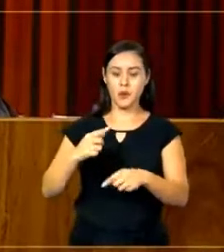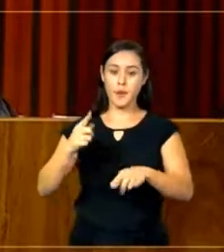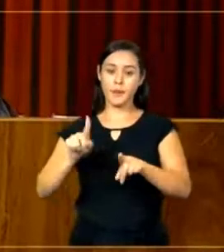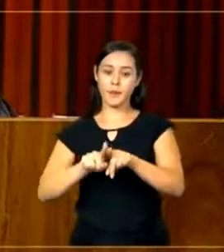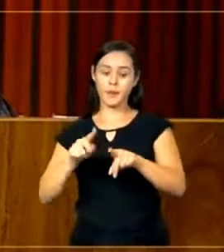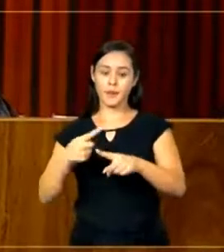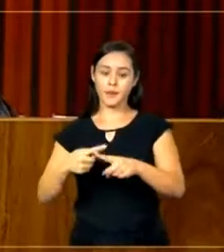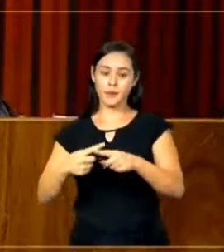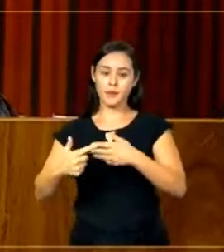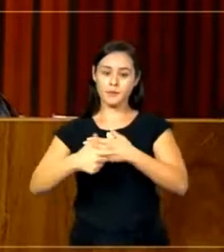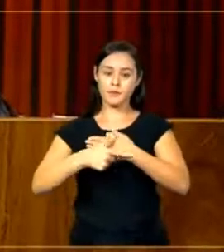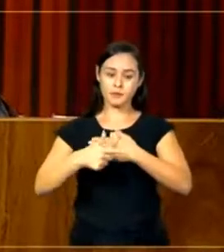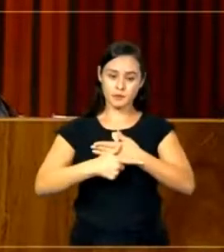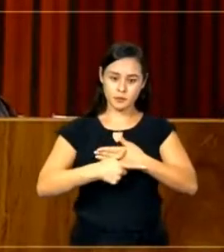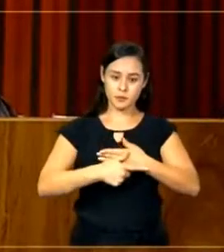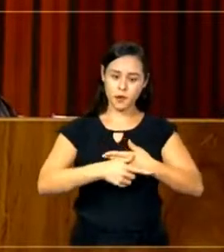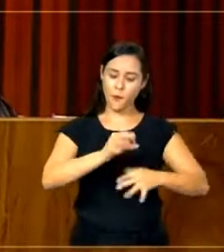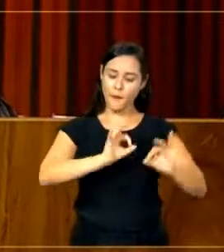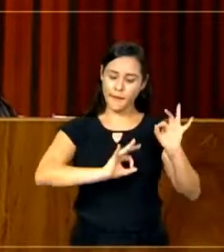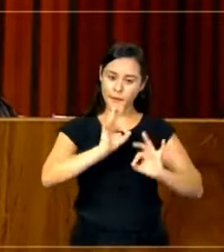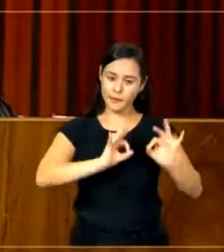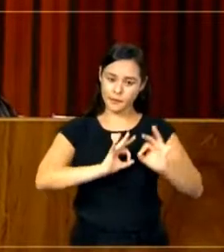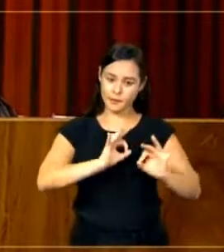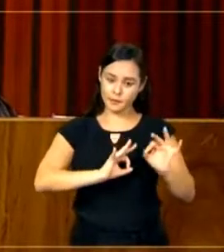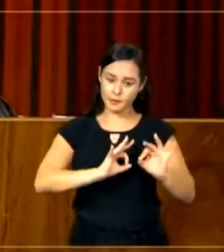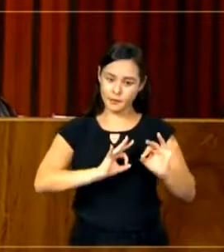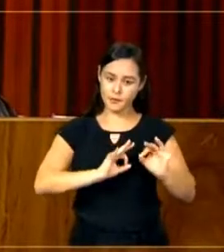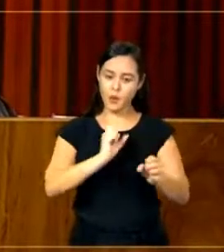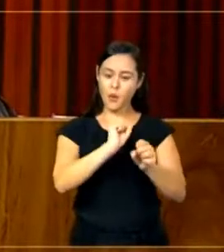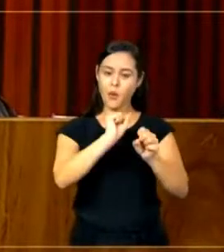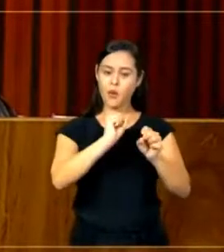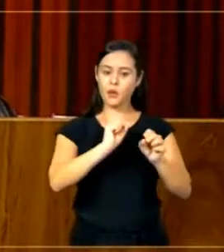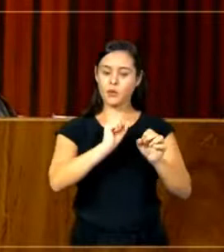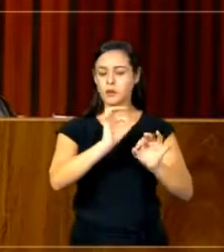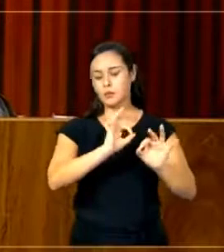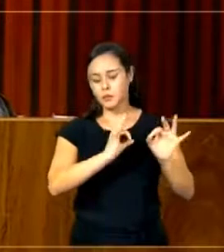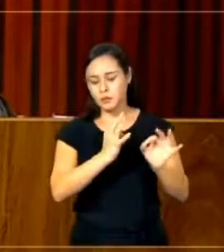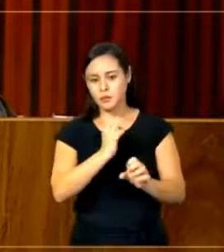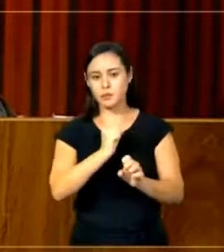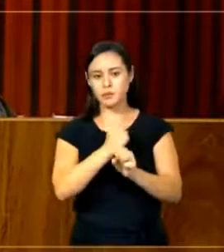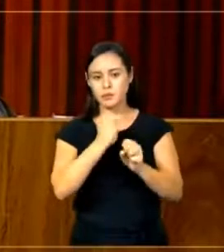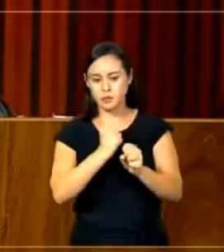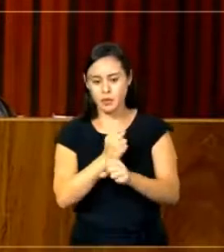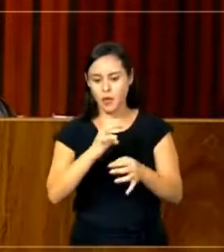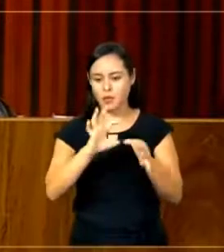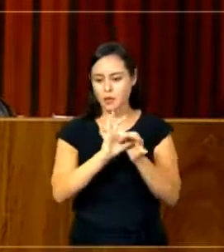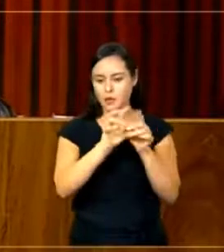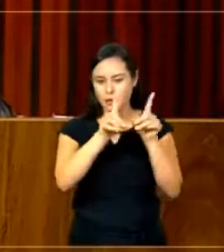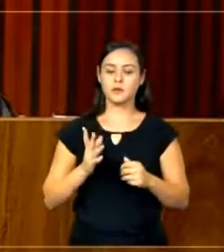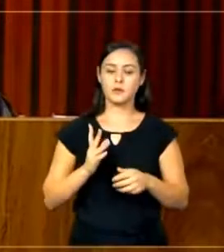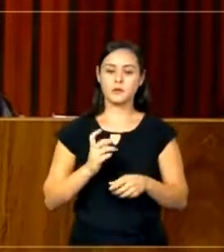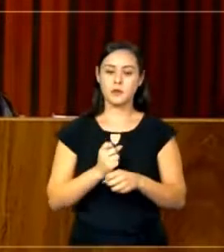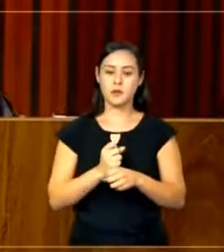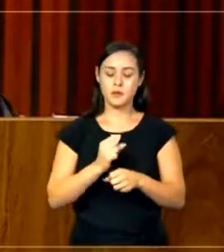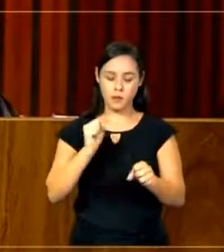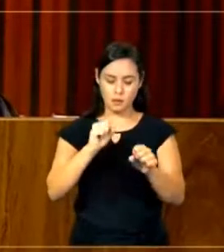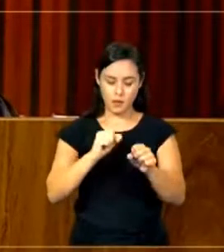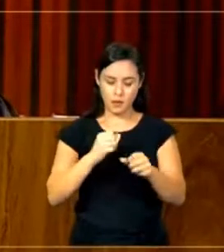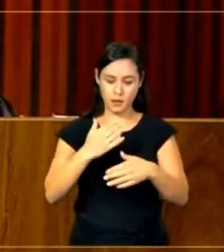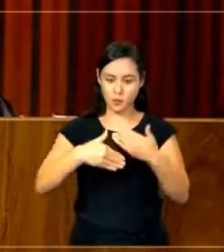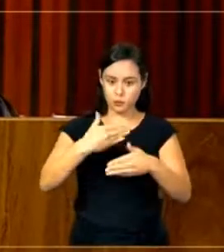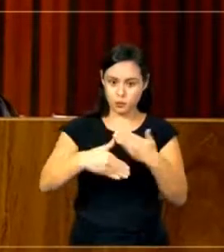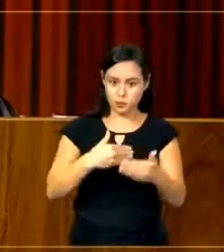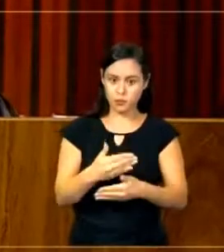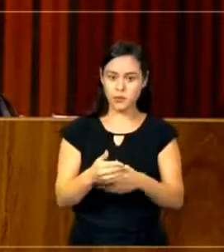no cumprimento do papel fundamental na construção e no exercício da democracia brasileira. Estamos